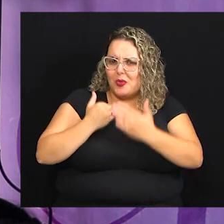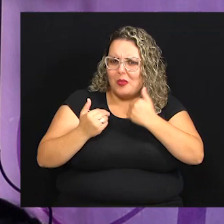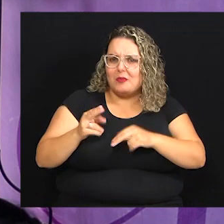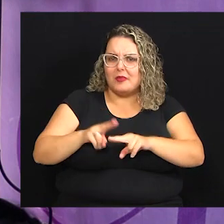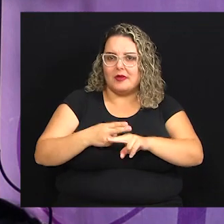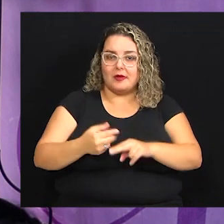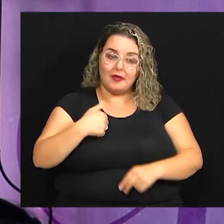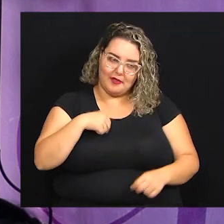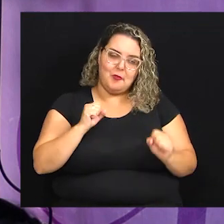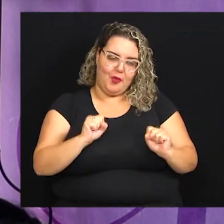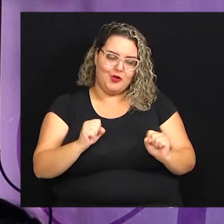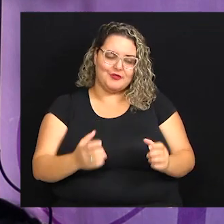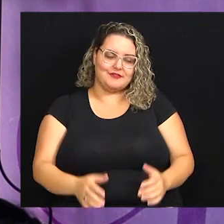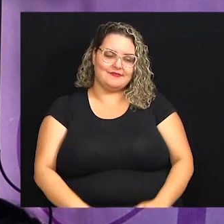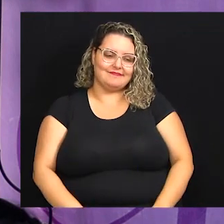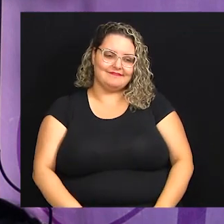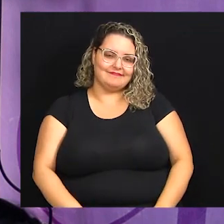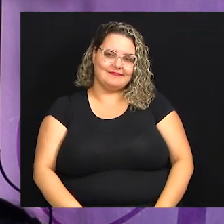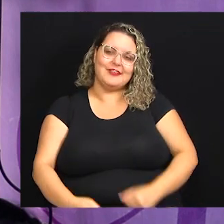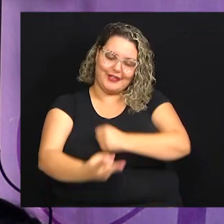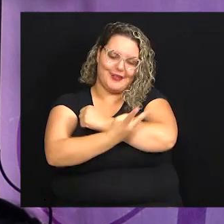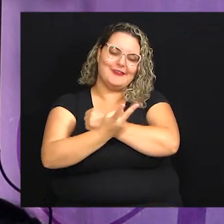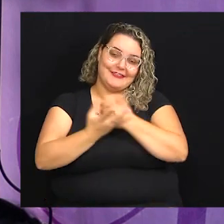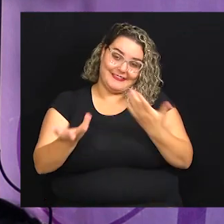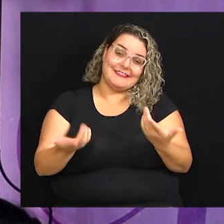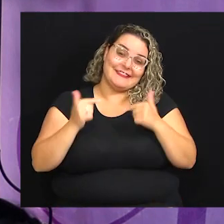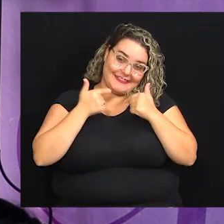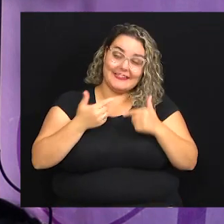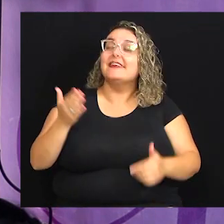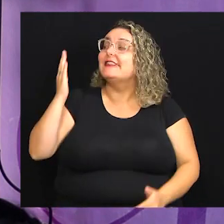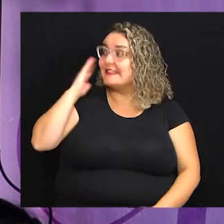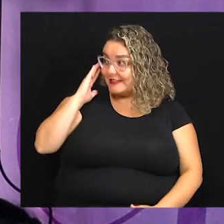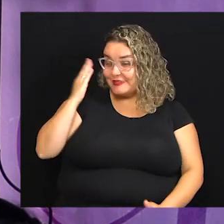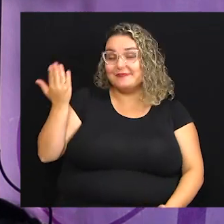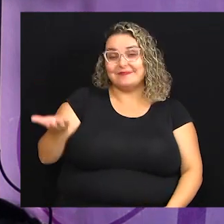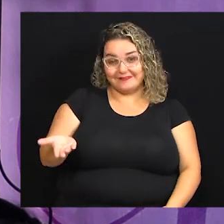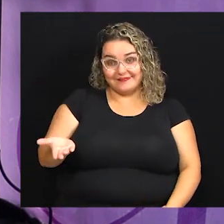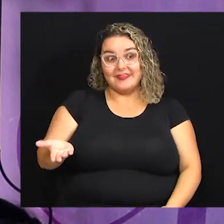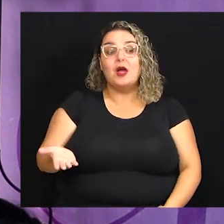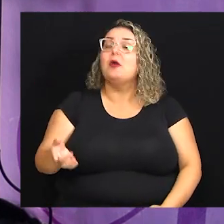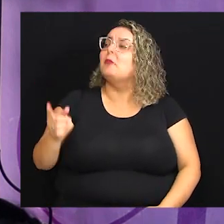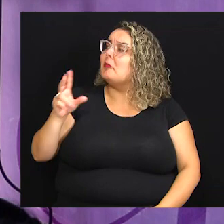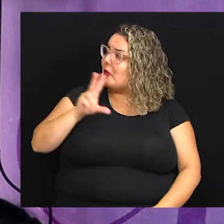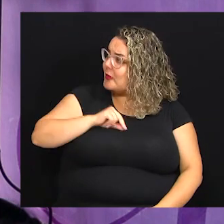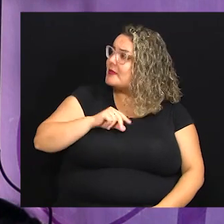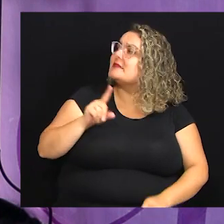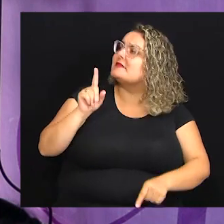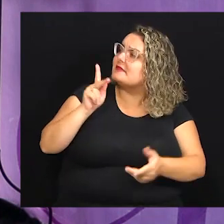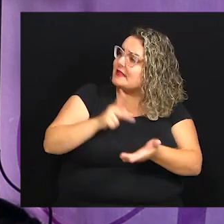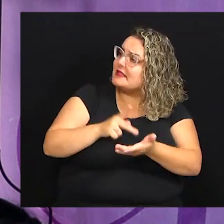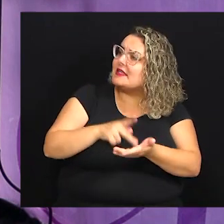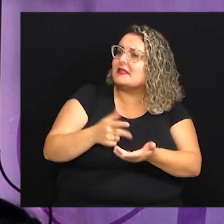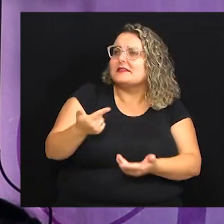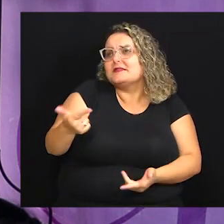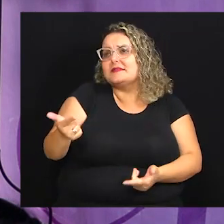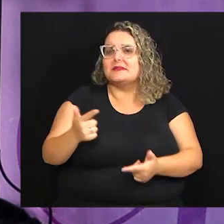Eu falo assim, eu posso, porque eu me cuido, entendeu? São as Então é pequenas interessante. compensações,